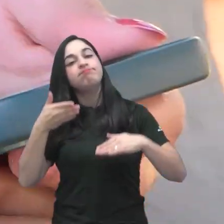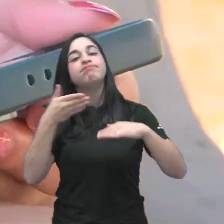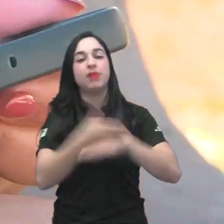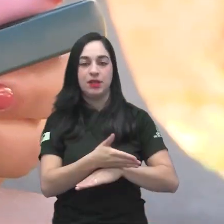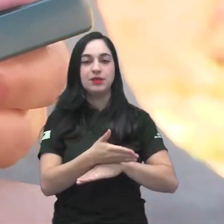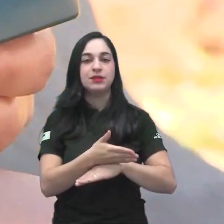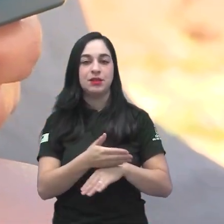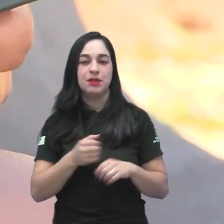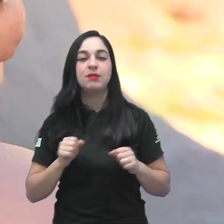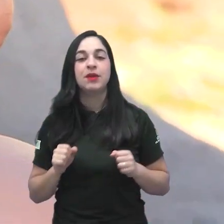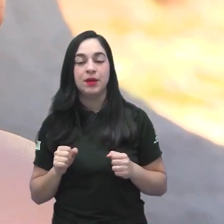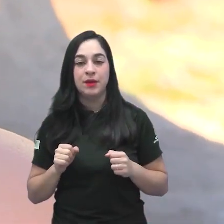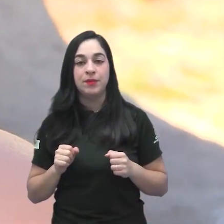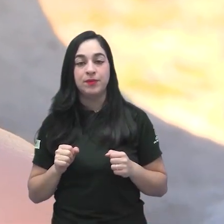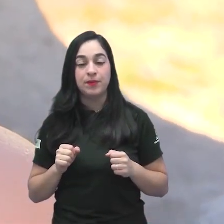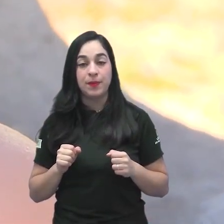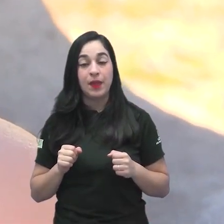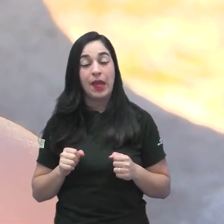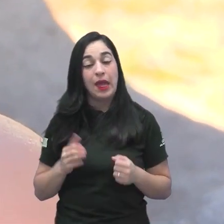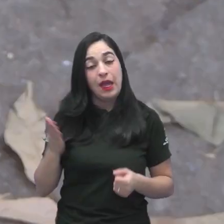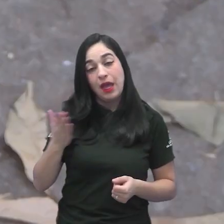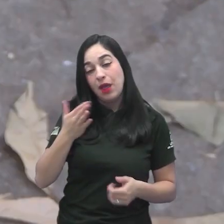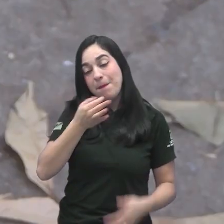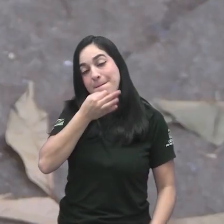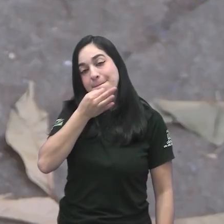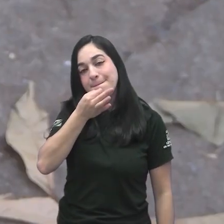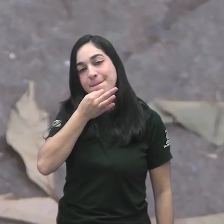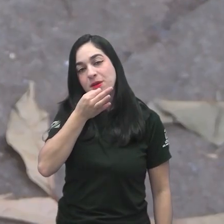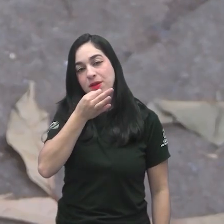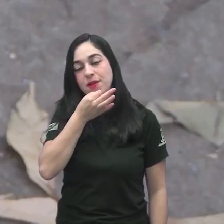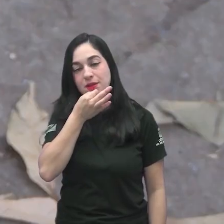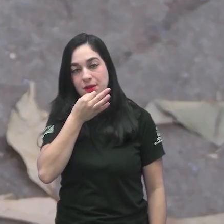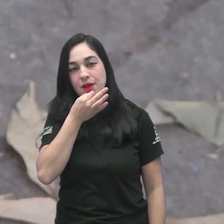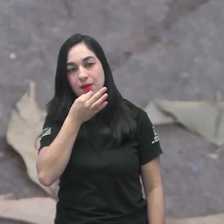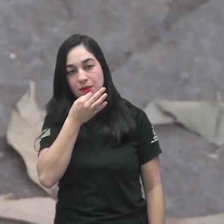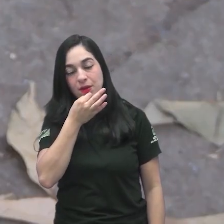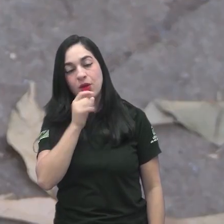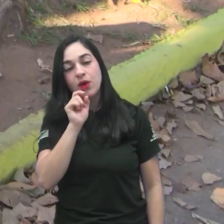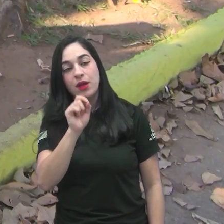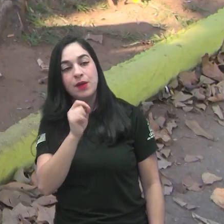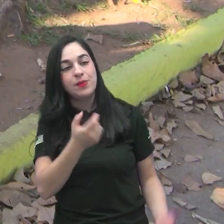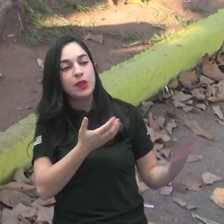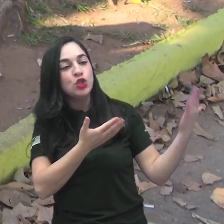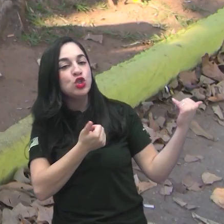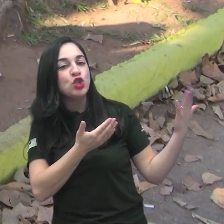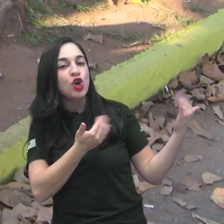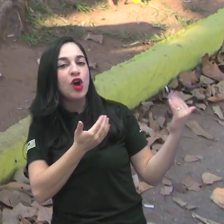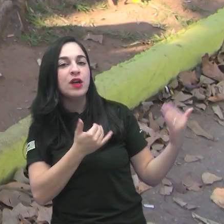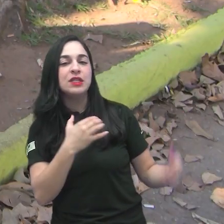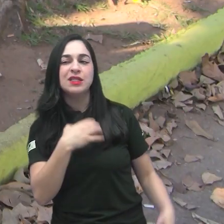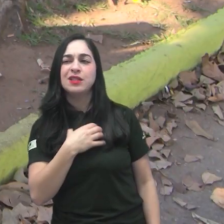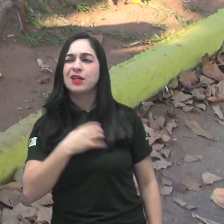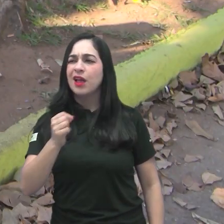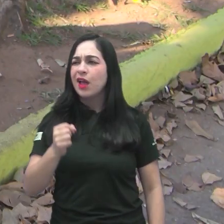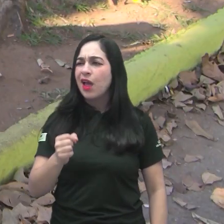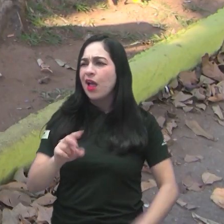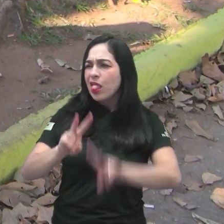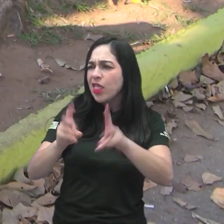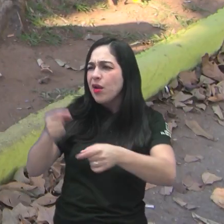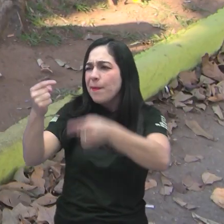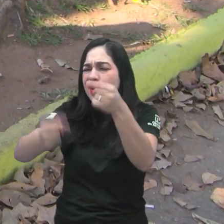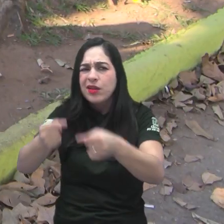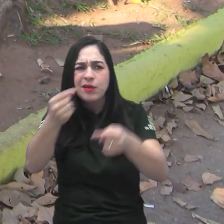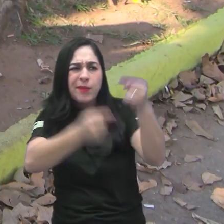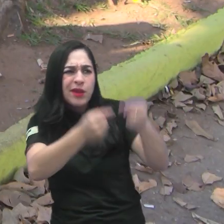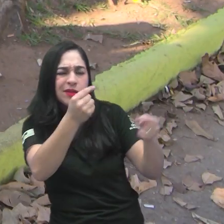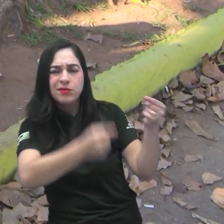fazer valer a sua participação nas eleições. Para ela, algumas pessoas, e até mesmo o público mais jovem, se sentem distantes